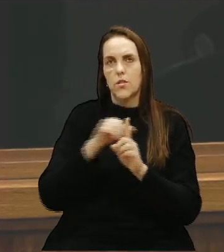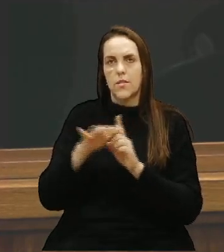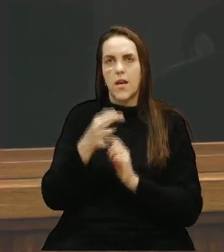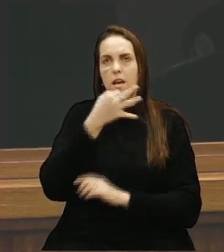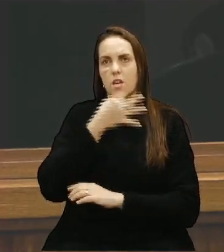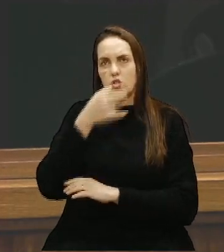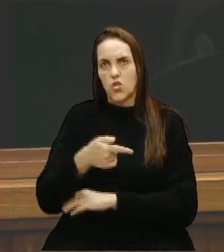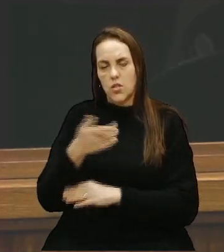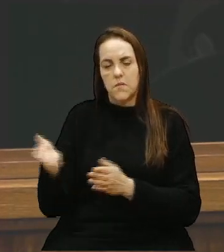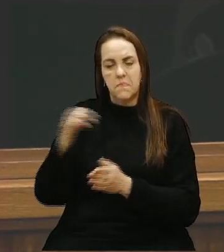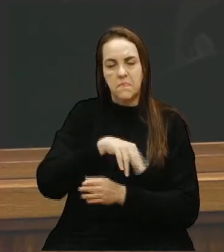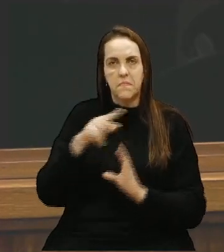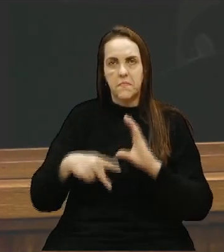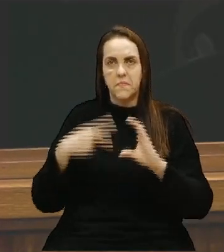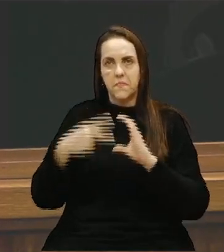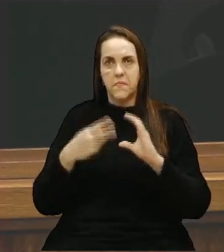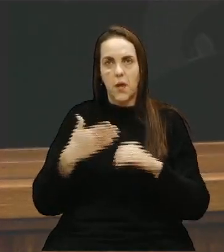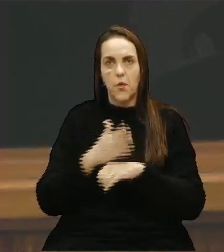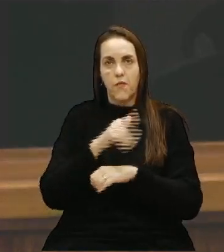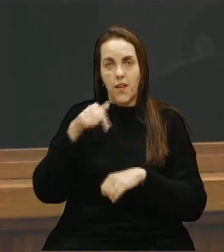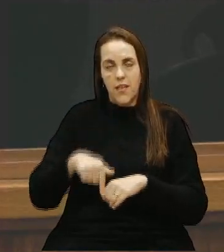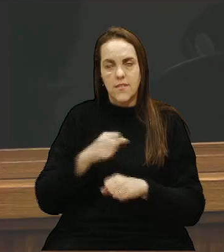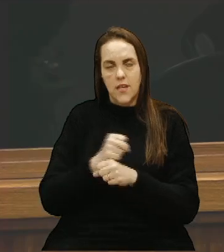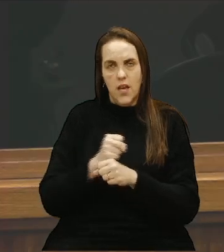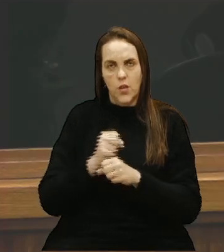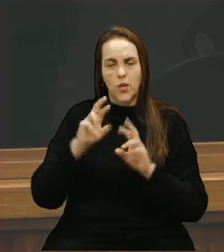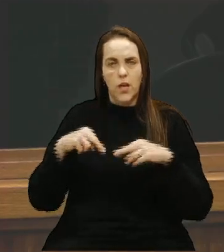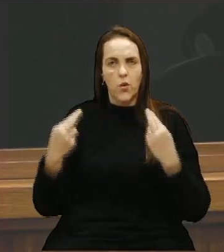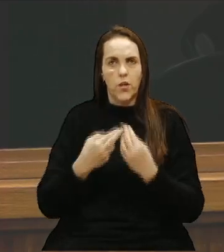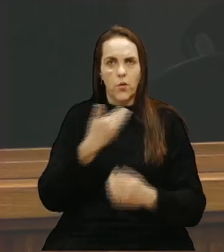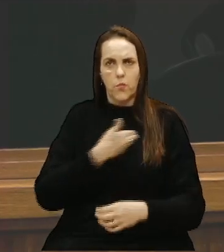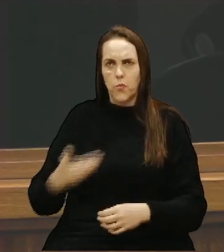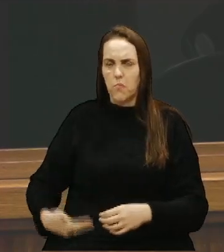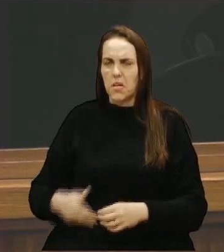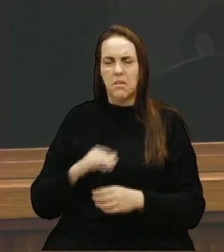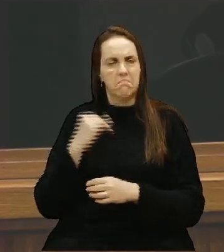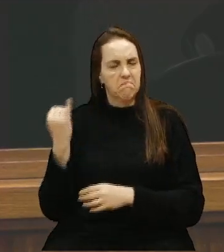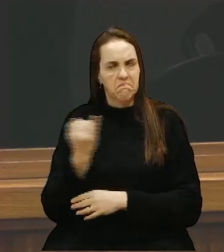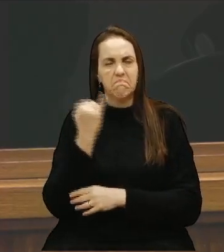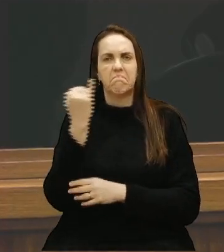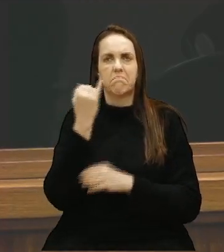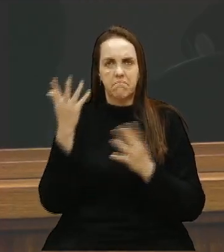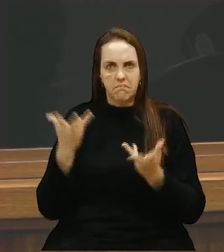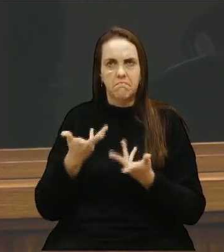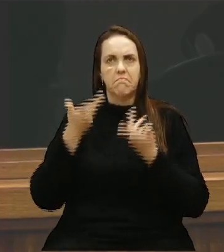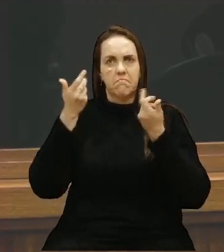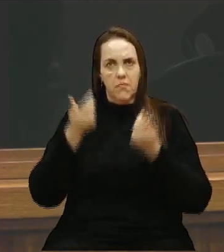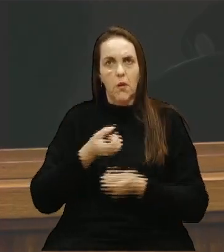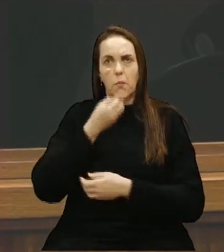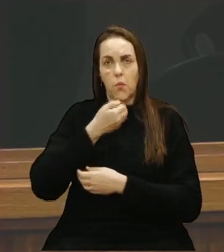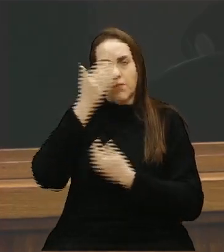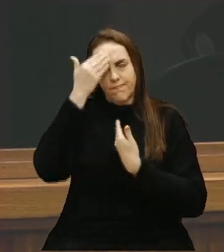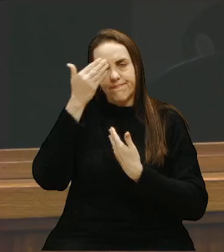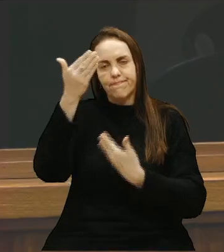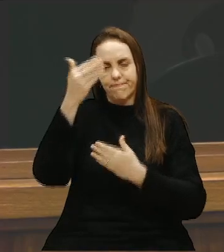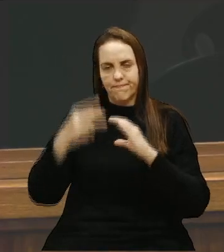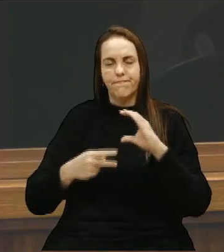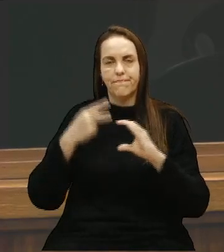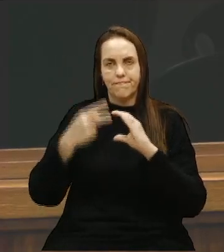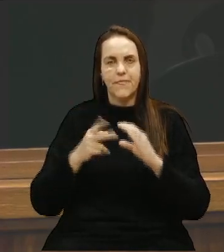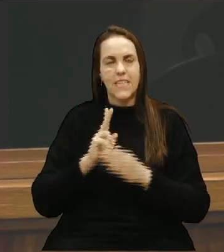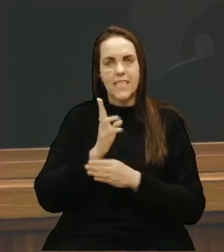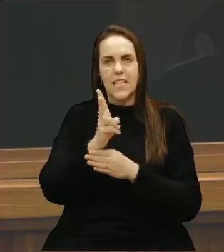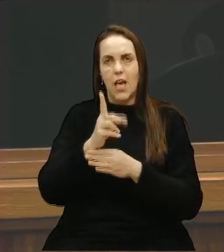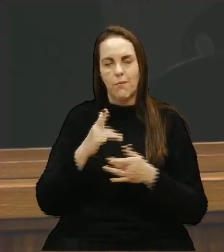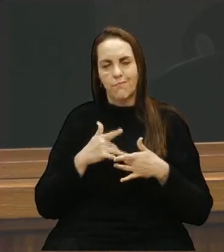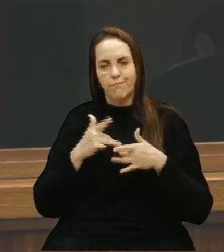possa aprovar ainda esse ano. Então, a nossa reunião pública foi extremamente exitosa, agradecer aqui o pessoal da casa, que sempre é muito solícito, sempre